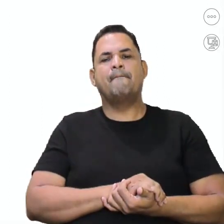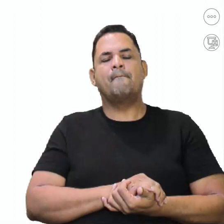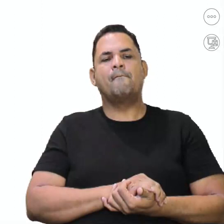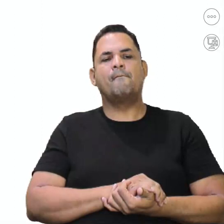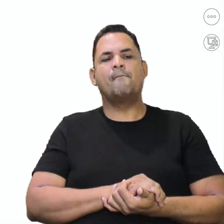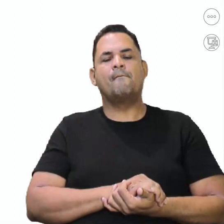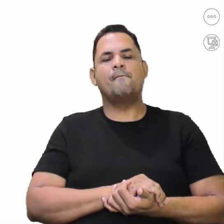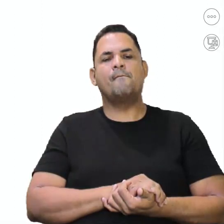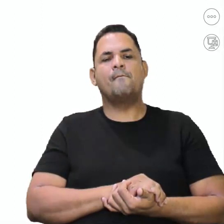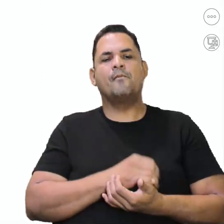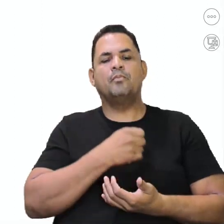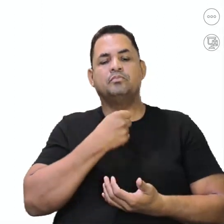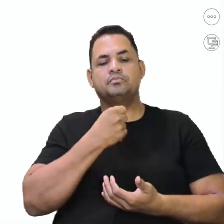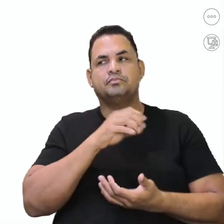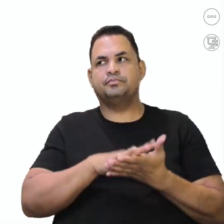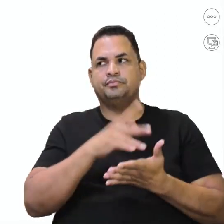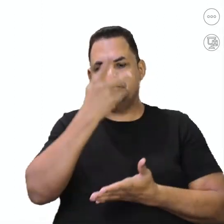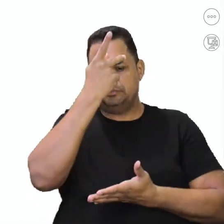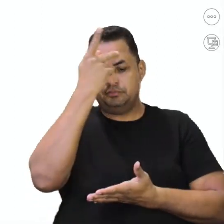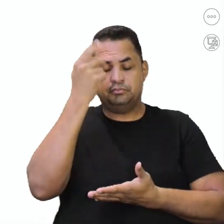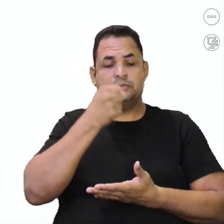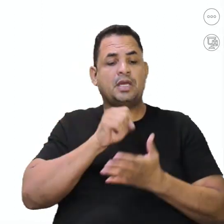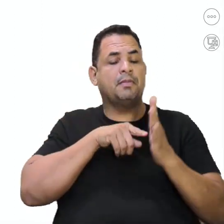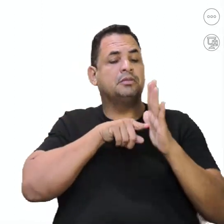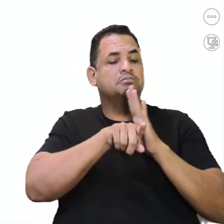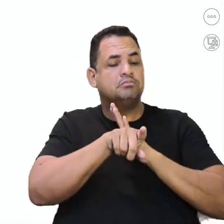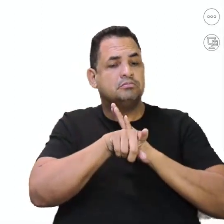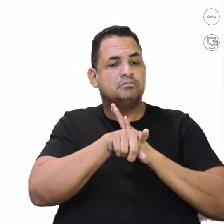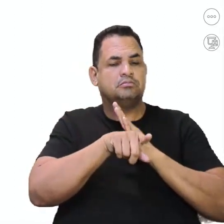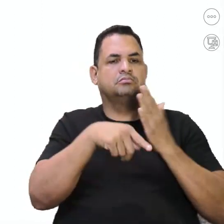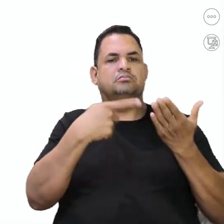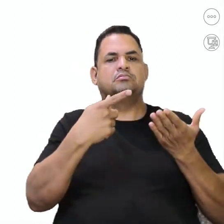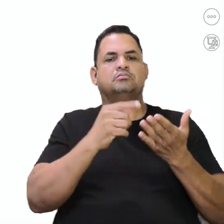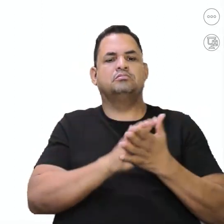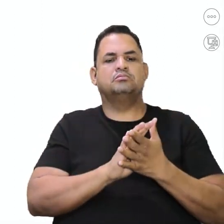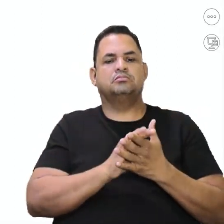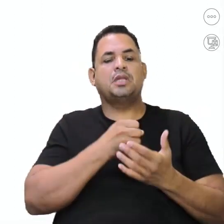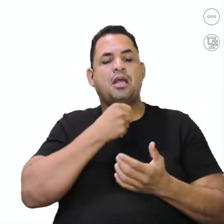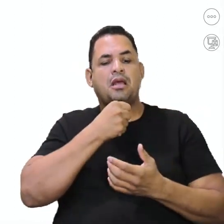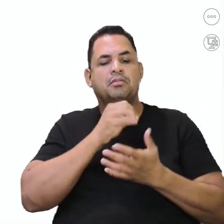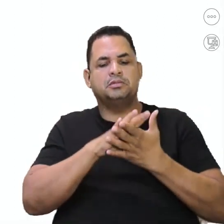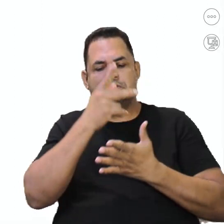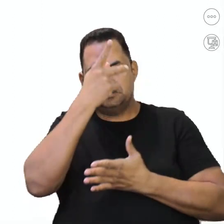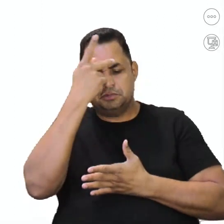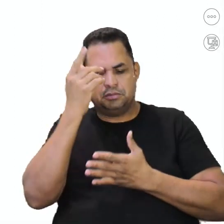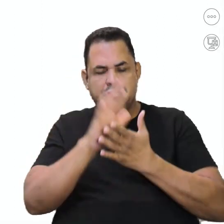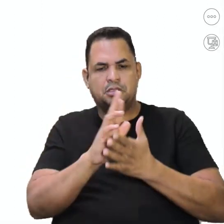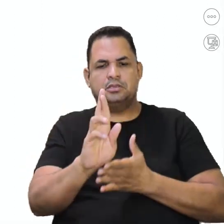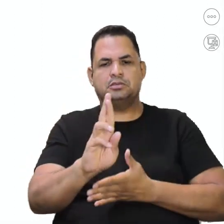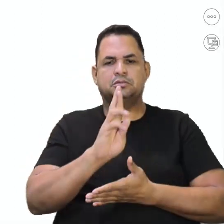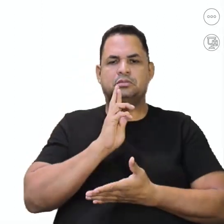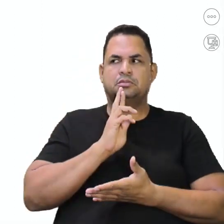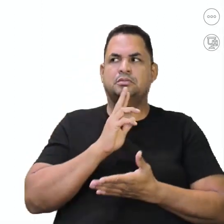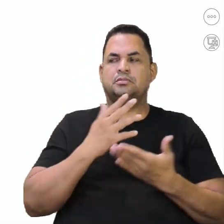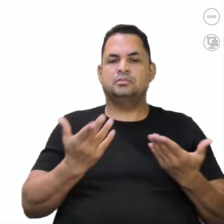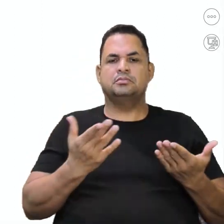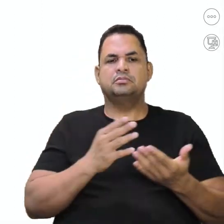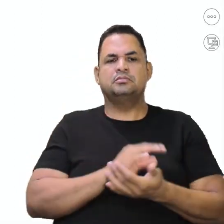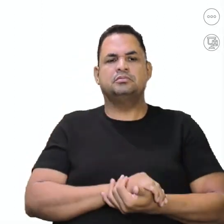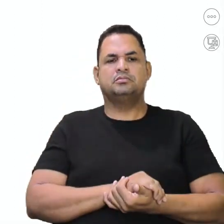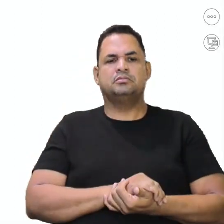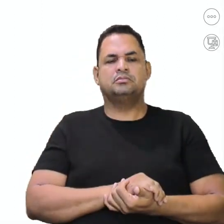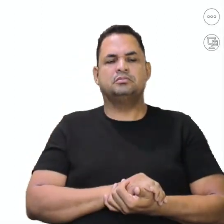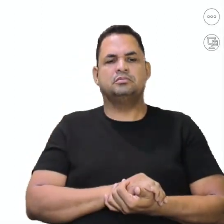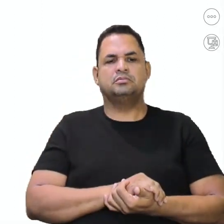responds. Então, o entrevistador, ele faz perguntas e o entrevistado, ele vai responder. Usually,